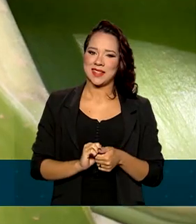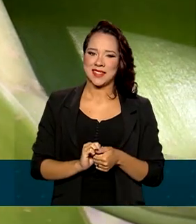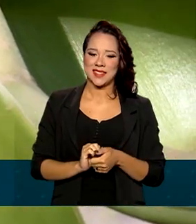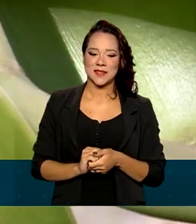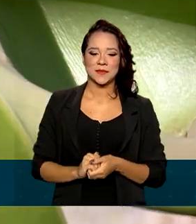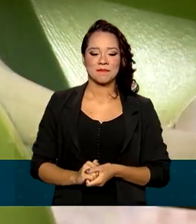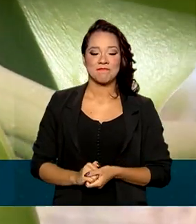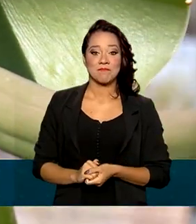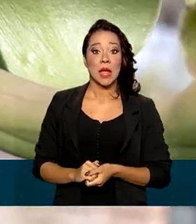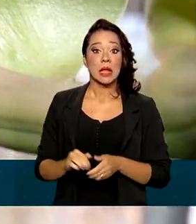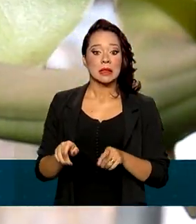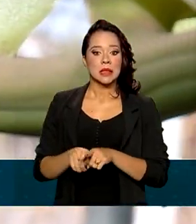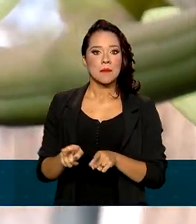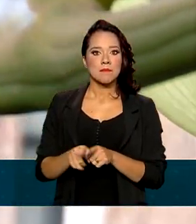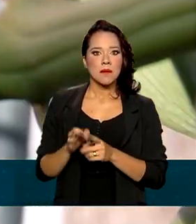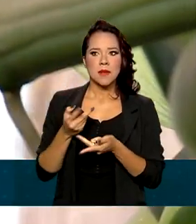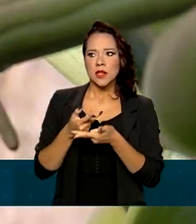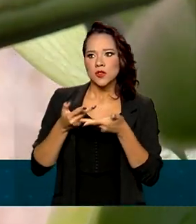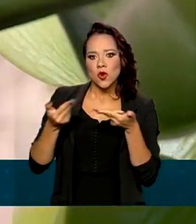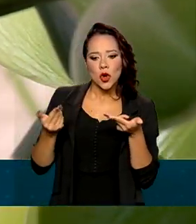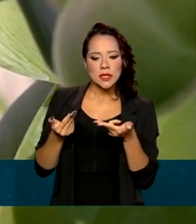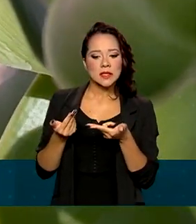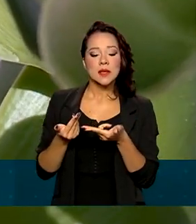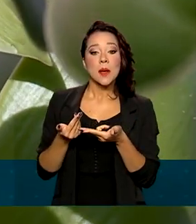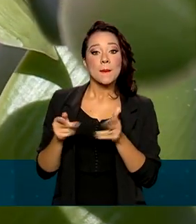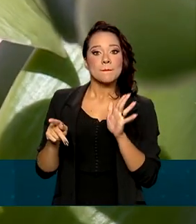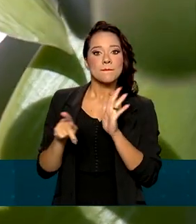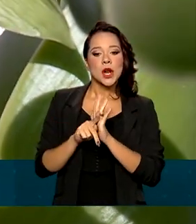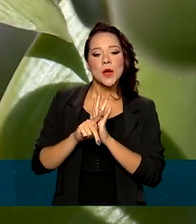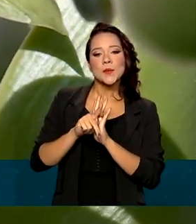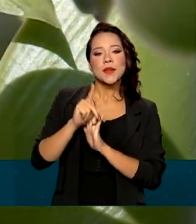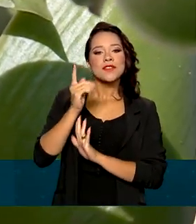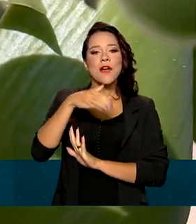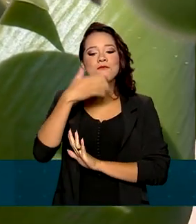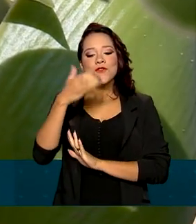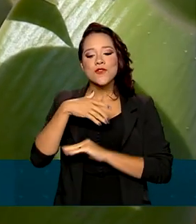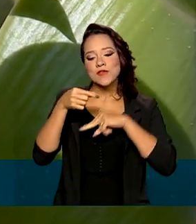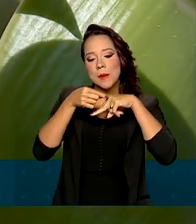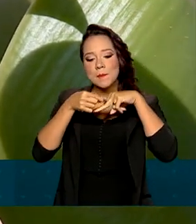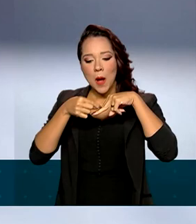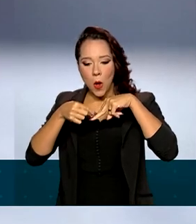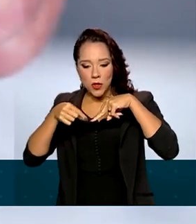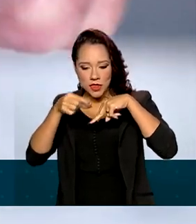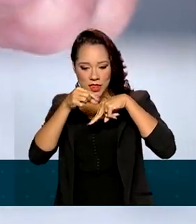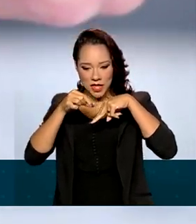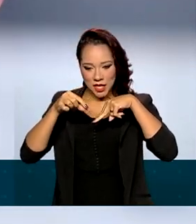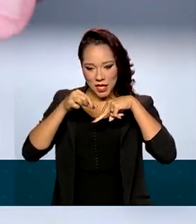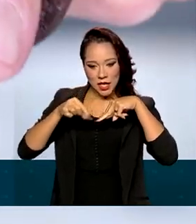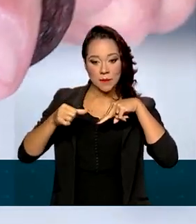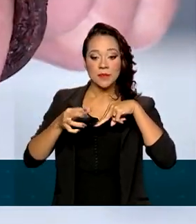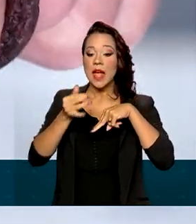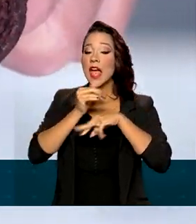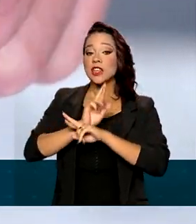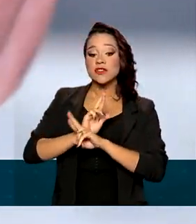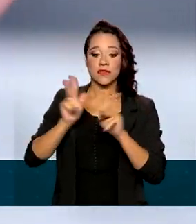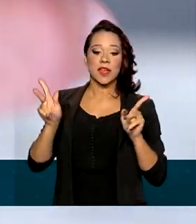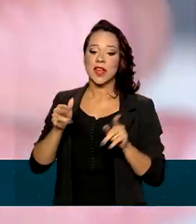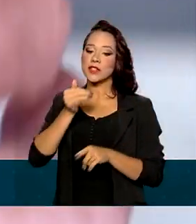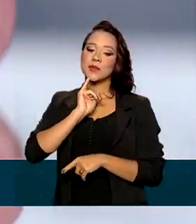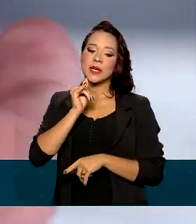fruto pelas propriedades do fruto em si é diferente por exemplo de uma